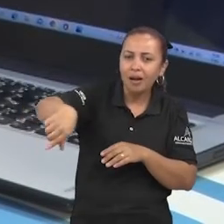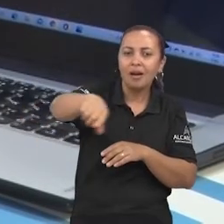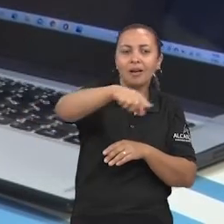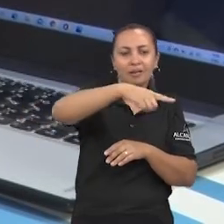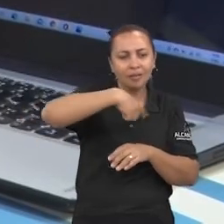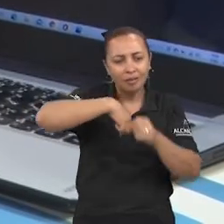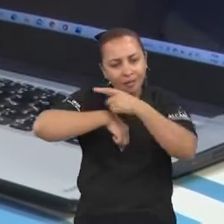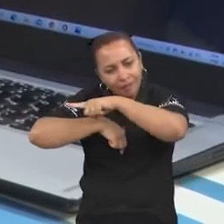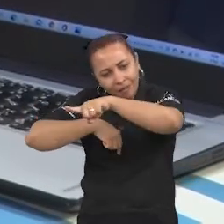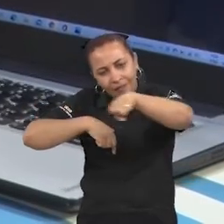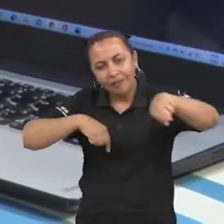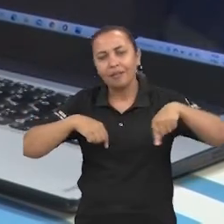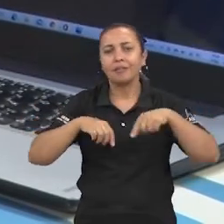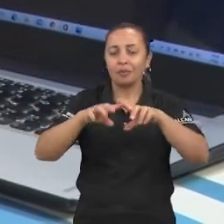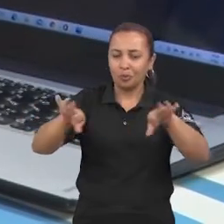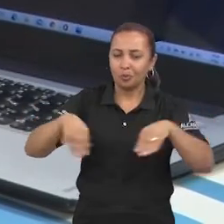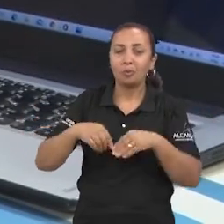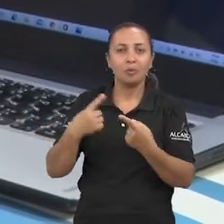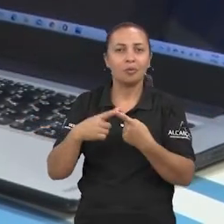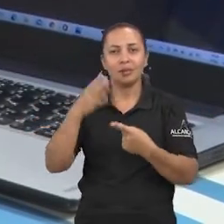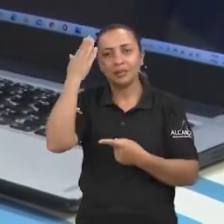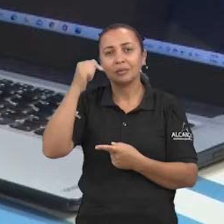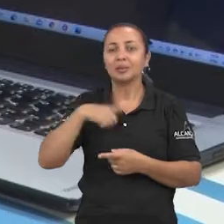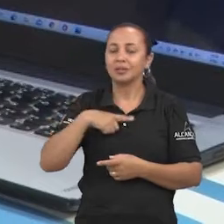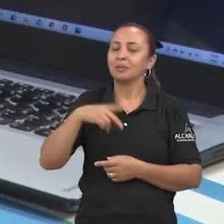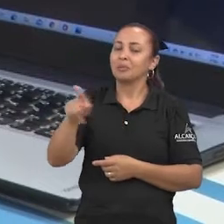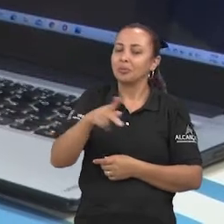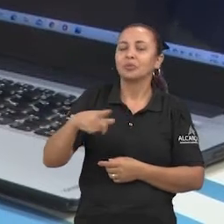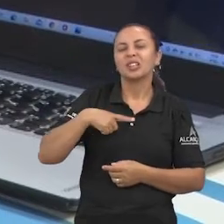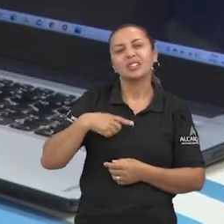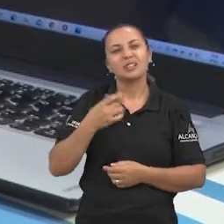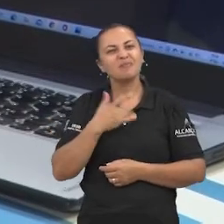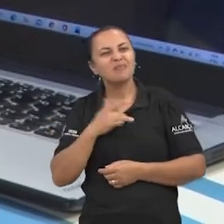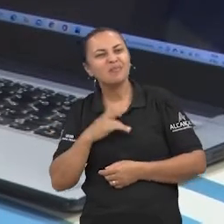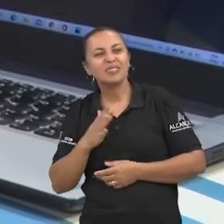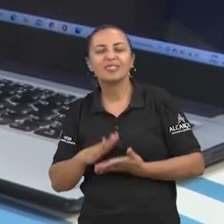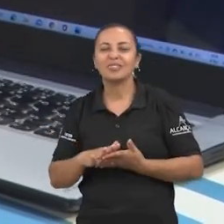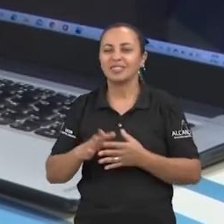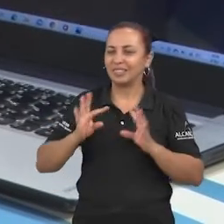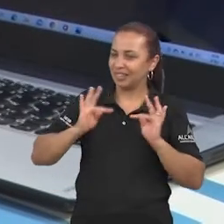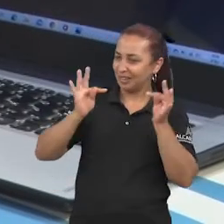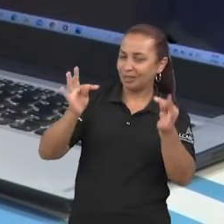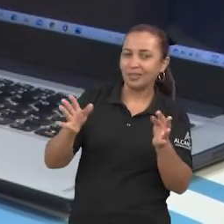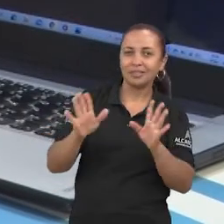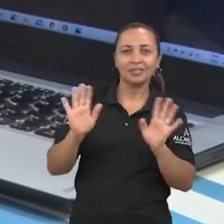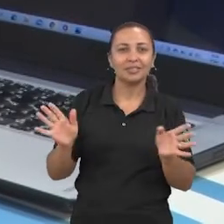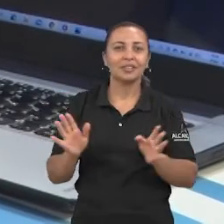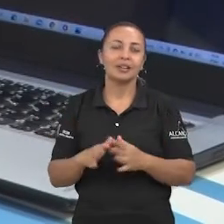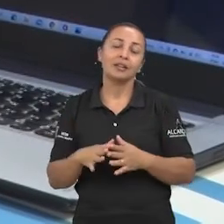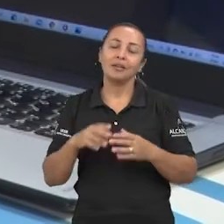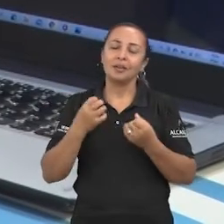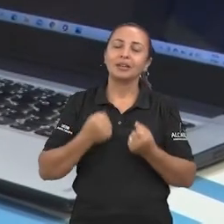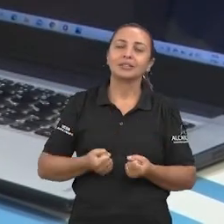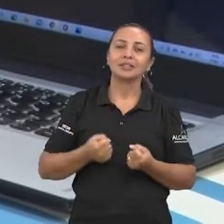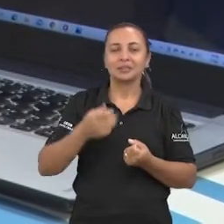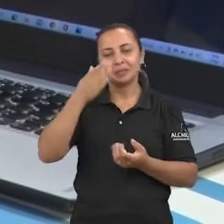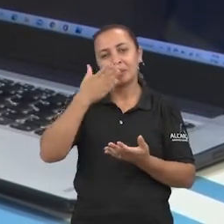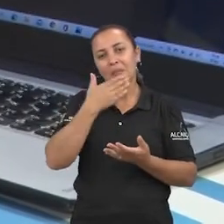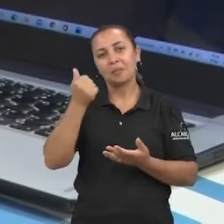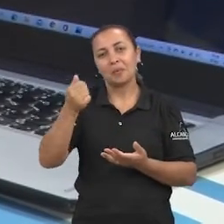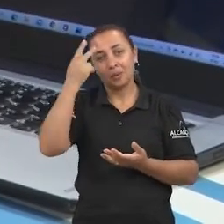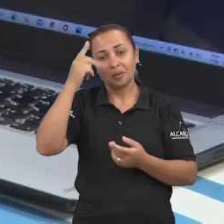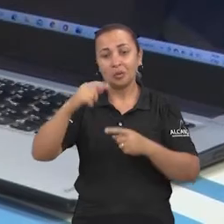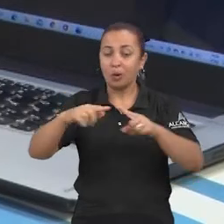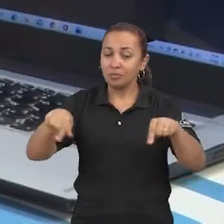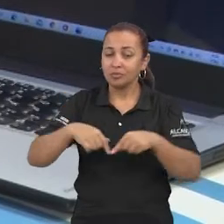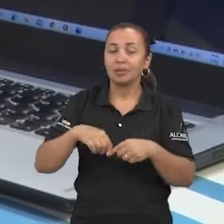porque a gente sabe que tem professores que têm aquele receio com tecnologia, então os alunos deram esse suporte no início e a ideia é que eles fiquem mais confiantes para usar